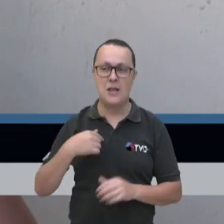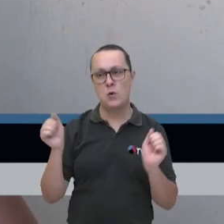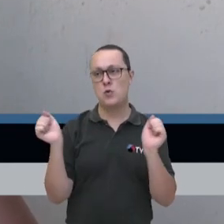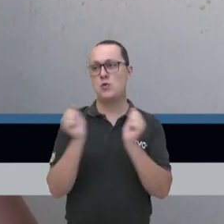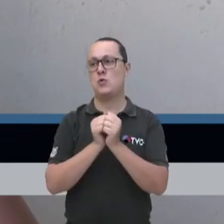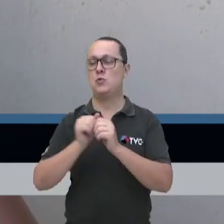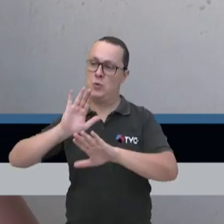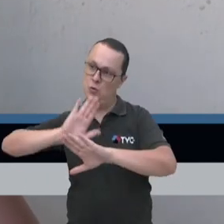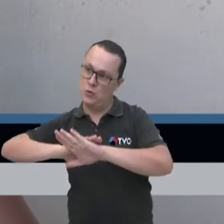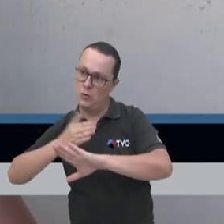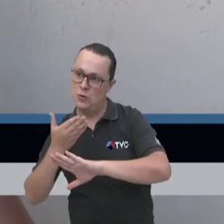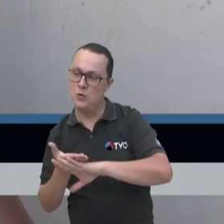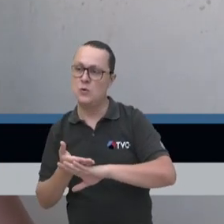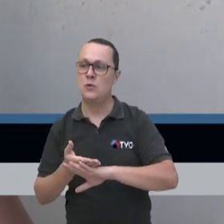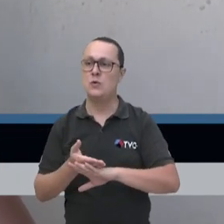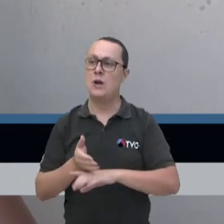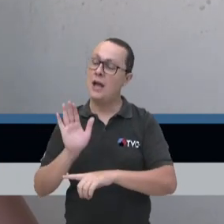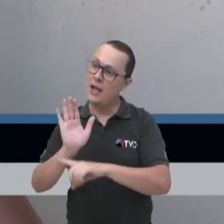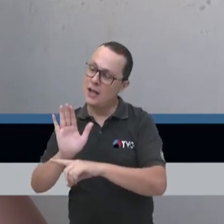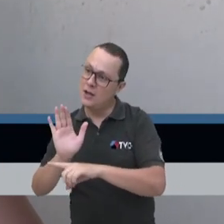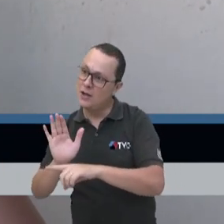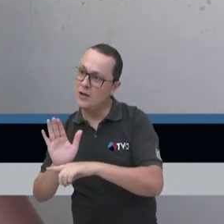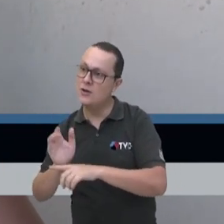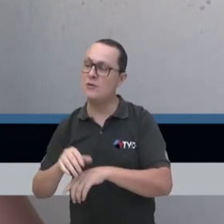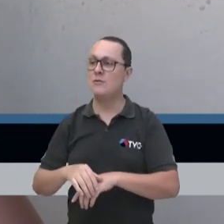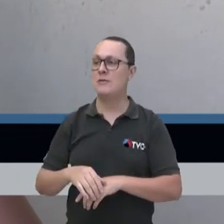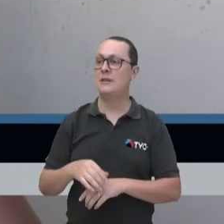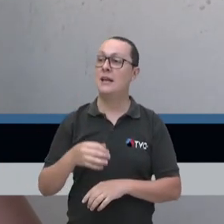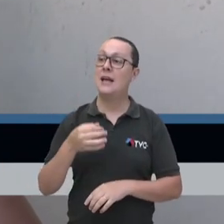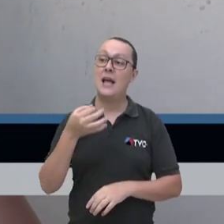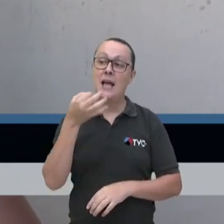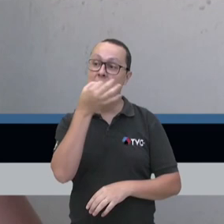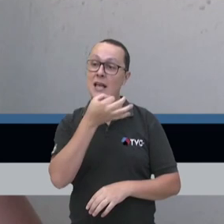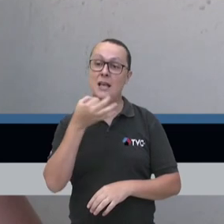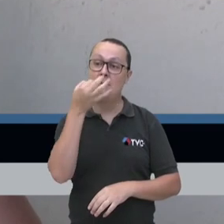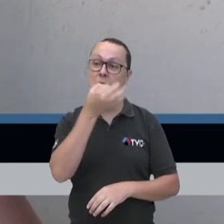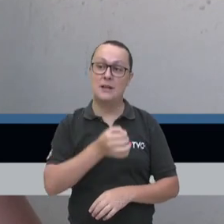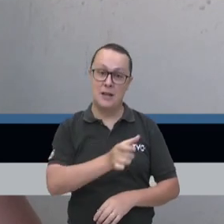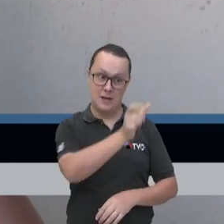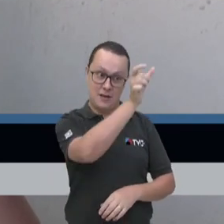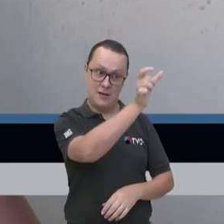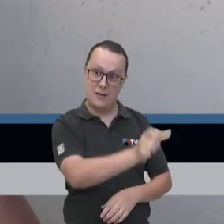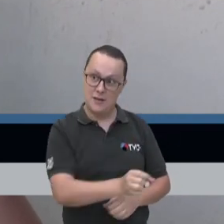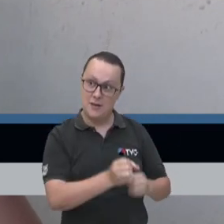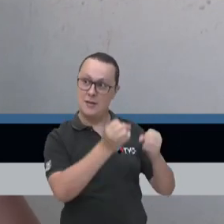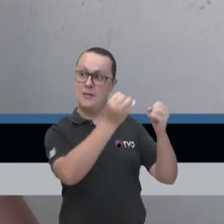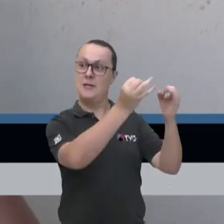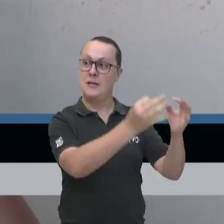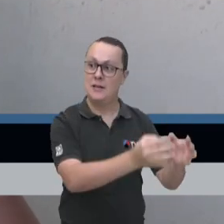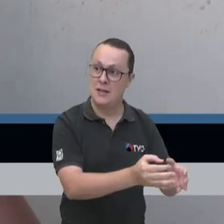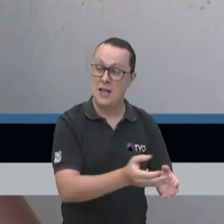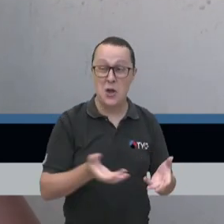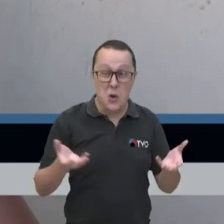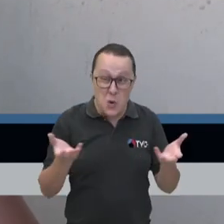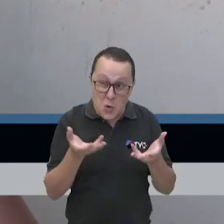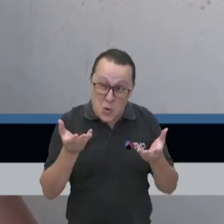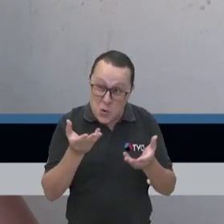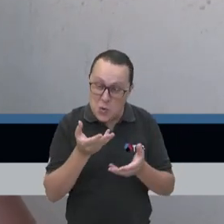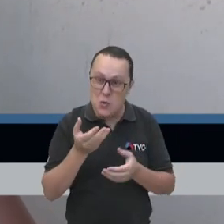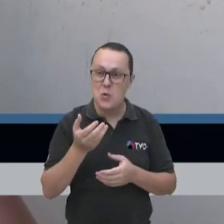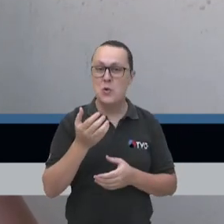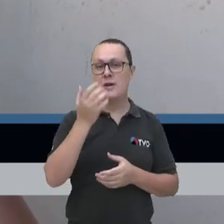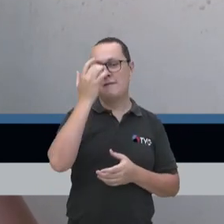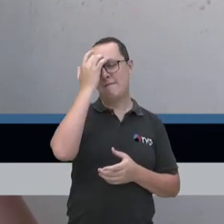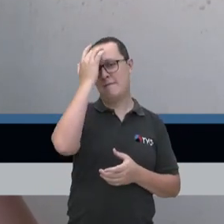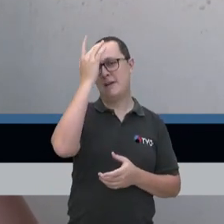acompanho para traduzir, para ajudar a compreensão de outras pessoas. Então, hoje em dia